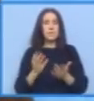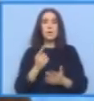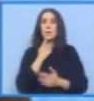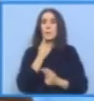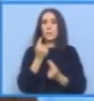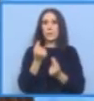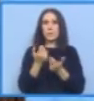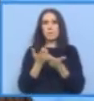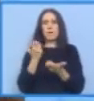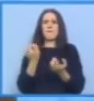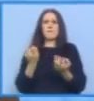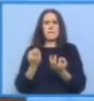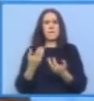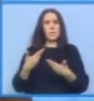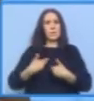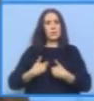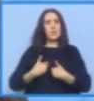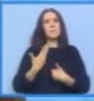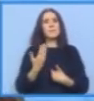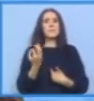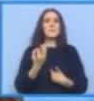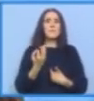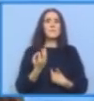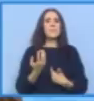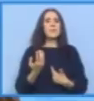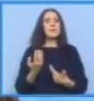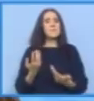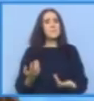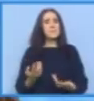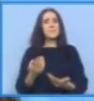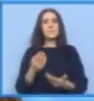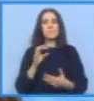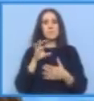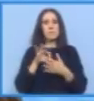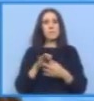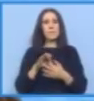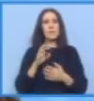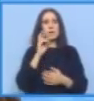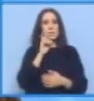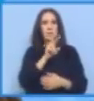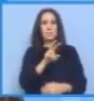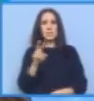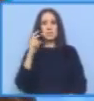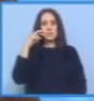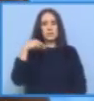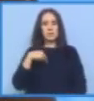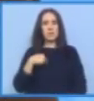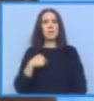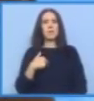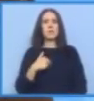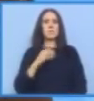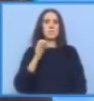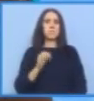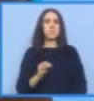velas, ícones, com certeza isso também pode ajudar, mas lá está. A dimensão da contemplação como